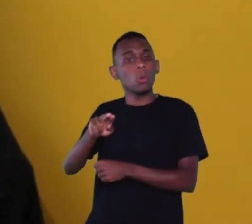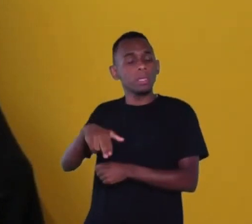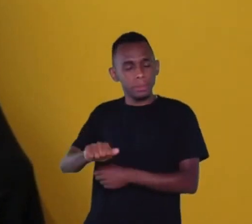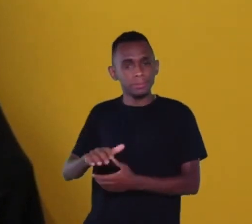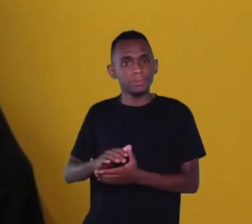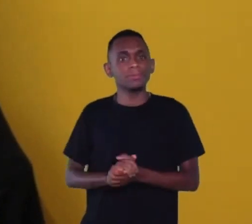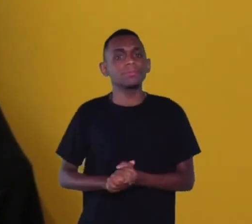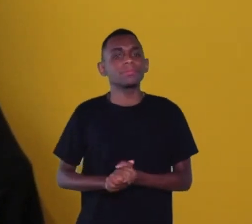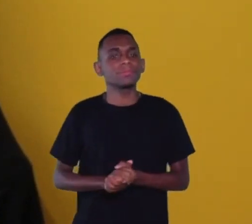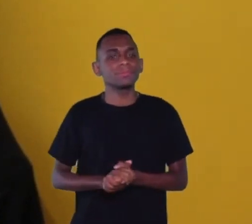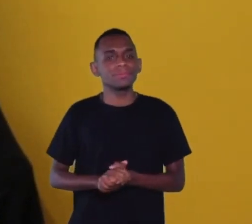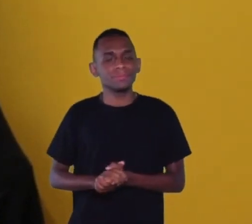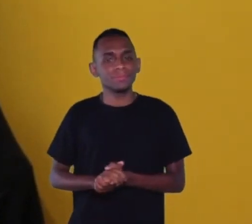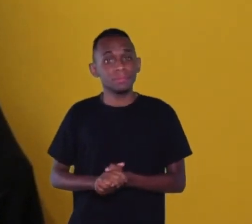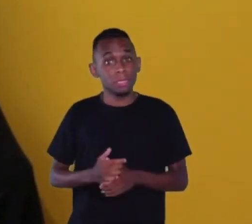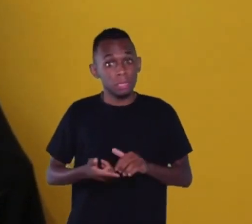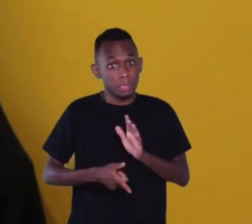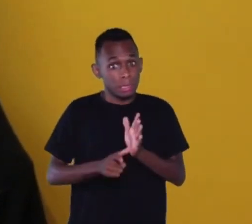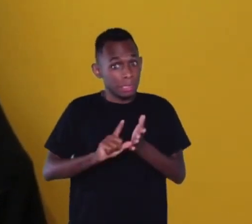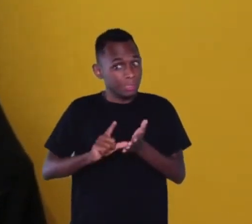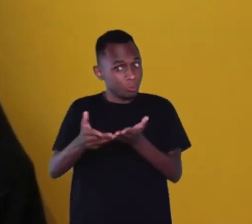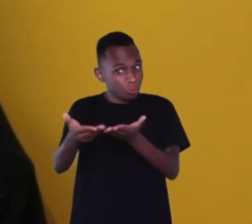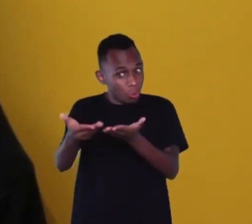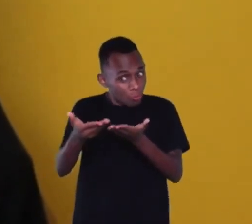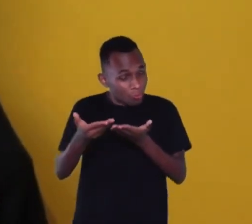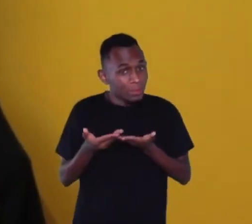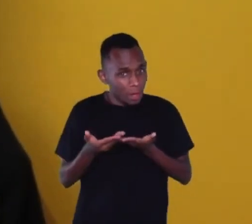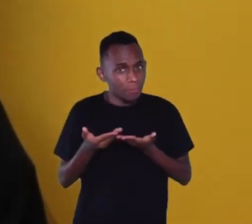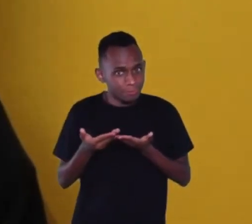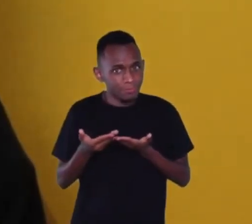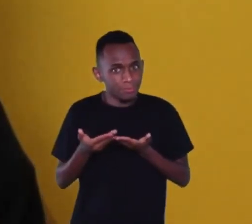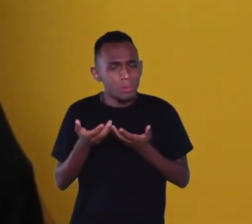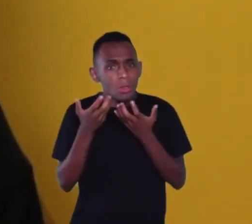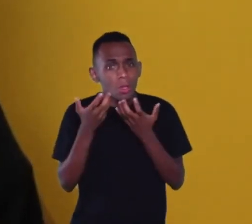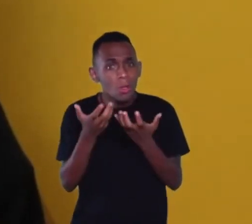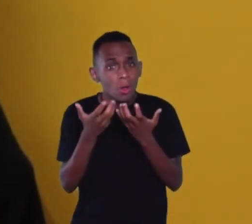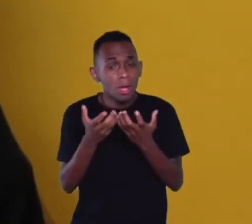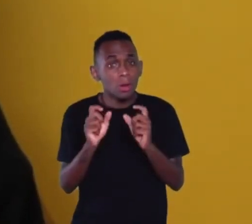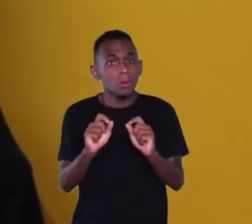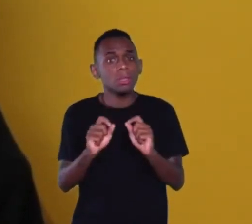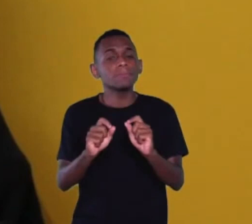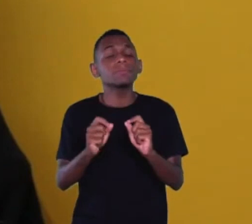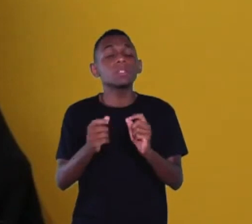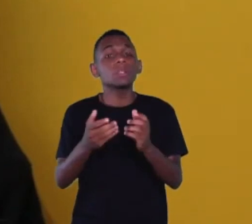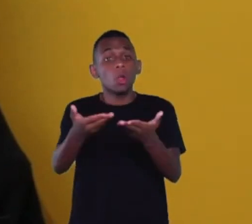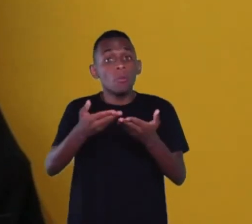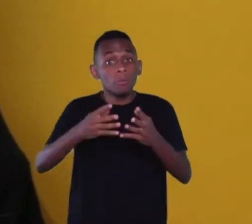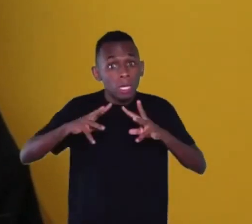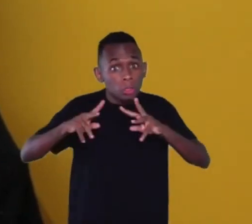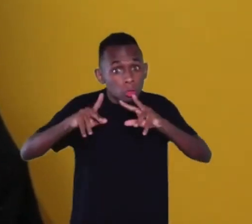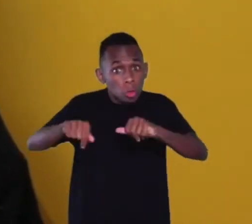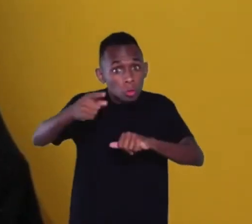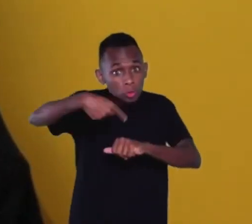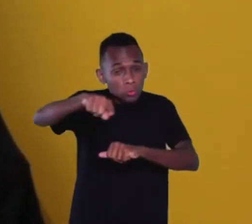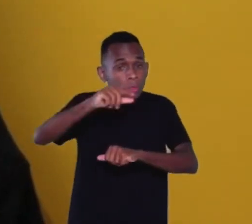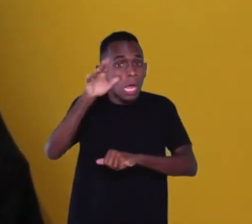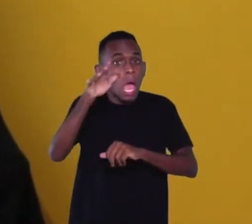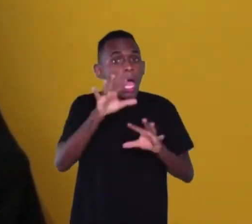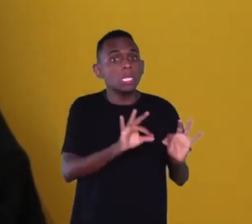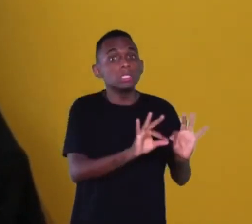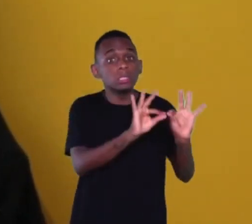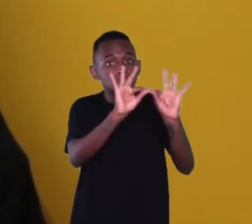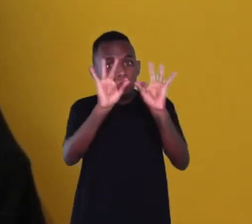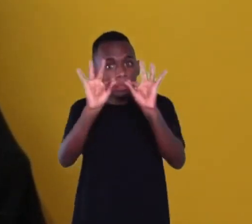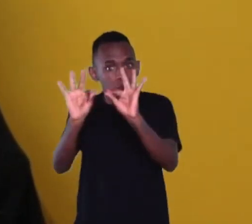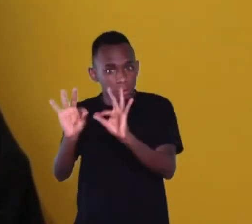Magela Moreira. Antes de convidá-lo, eu quero convidar você que está aí assistindo nosso